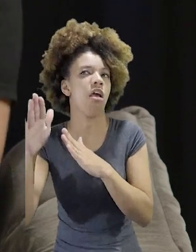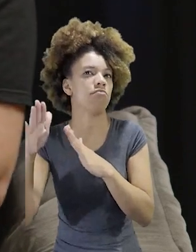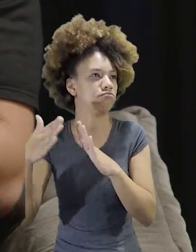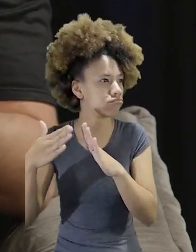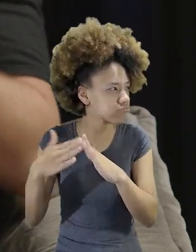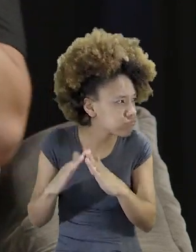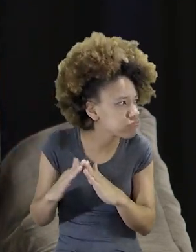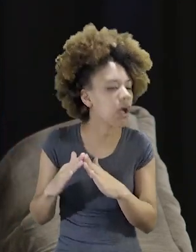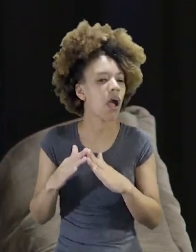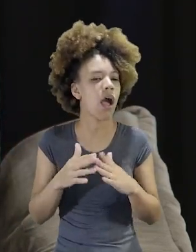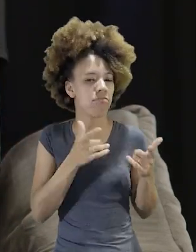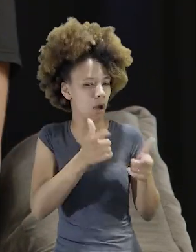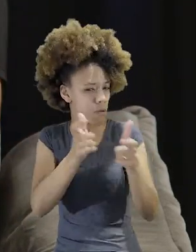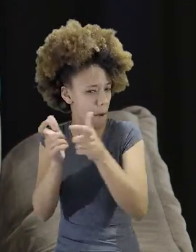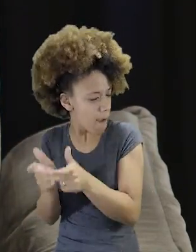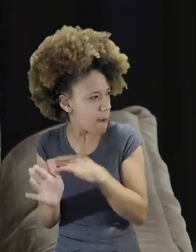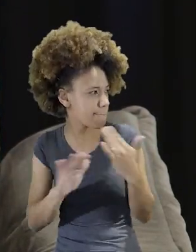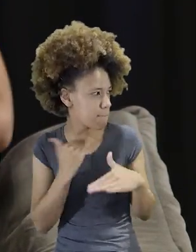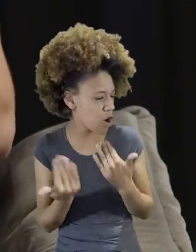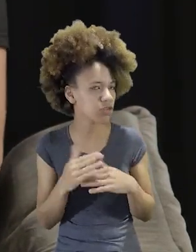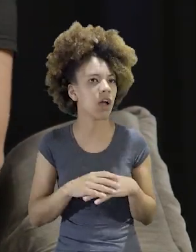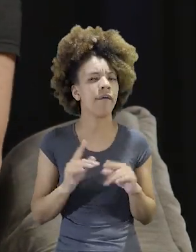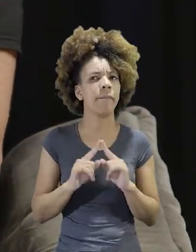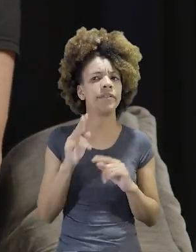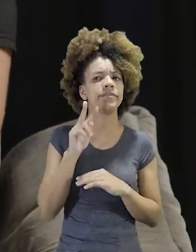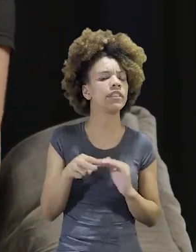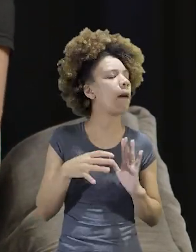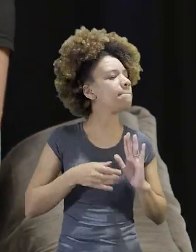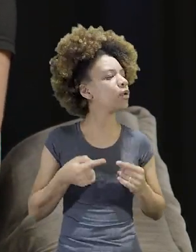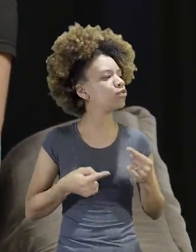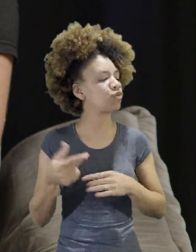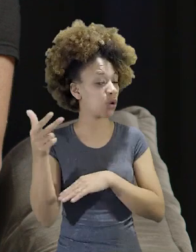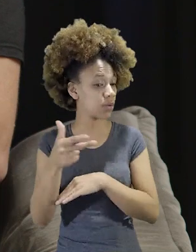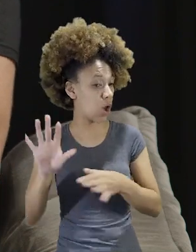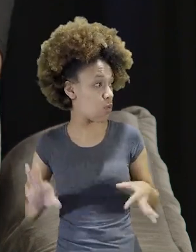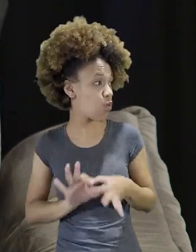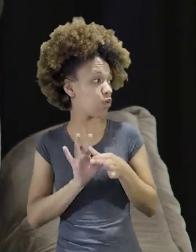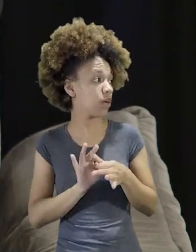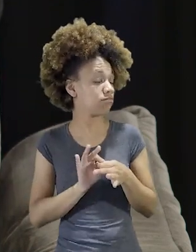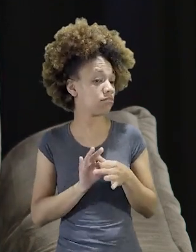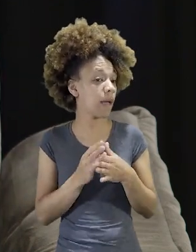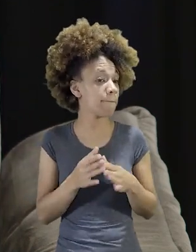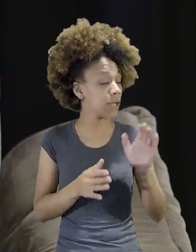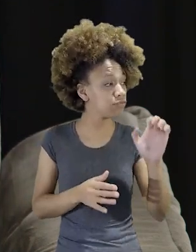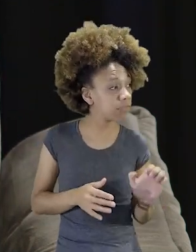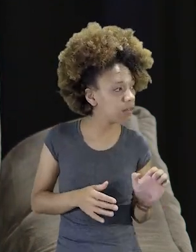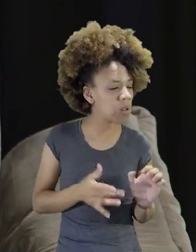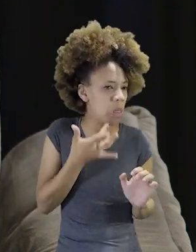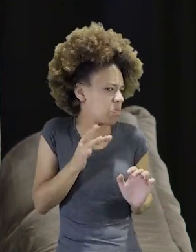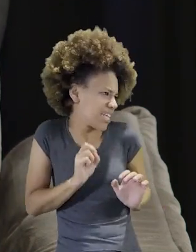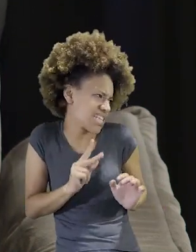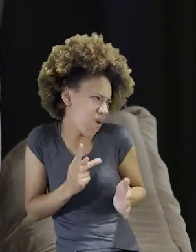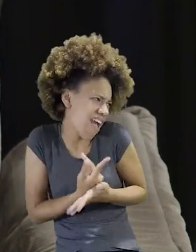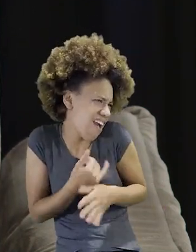de favela Às vezes a periferia de assassinato tal não sei o quê e ao mesmo tempo a gente tá vendo assim politicamente que o rapper está atrelado ao